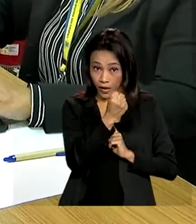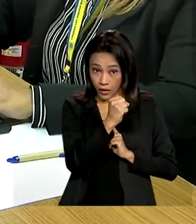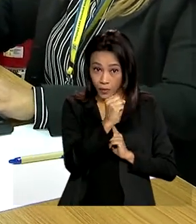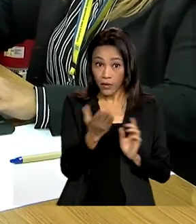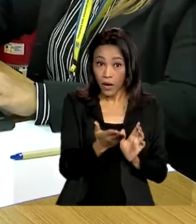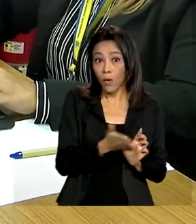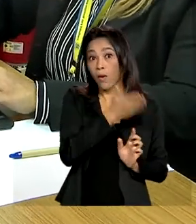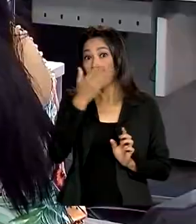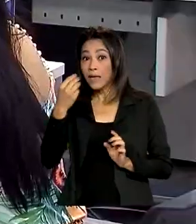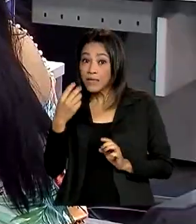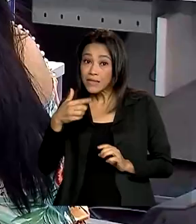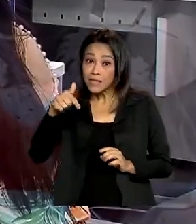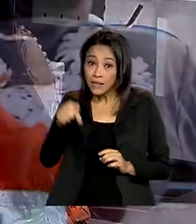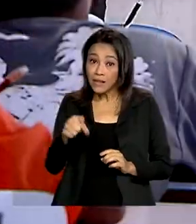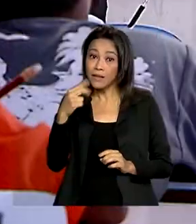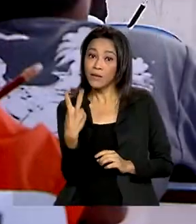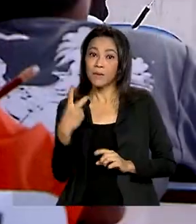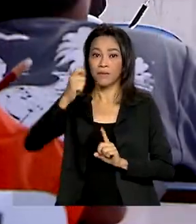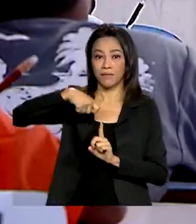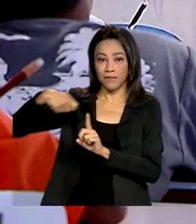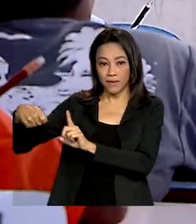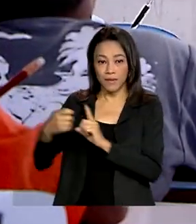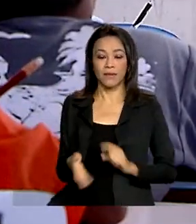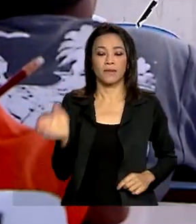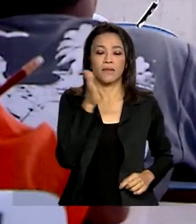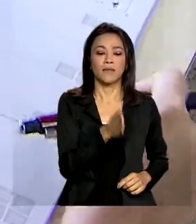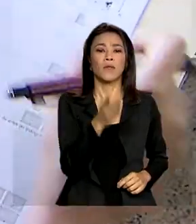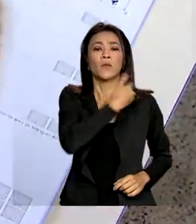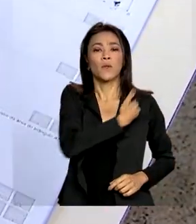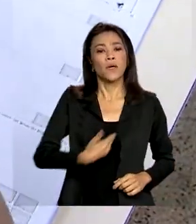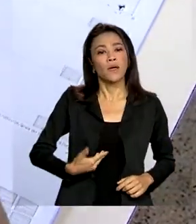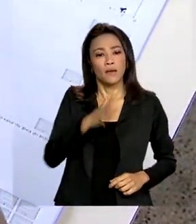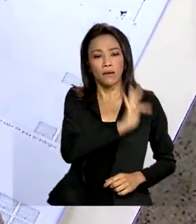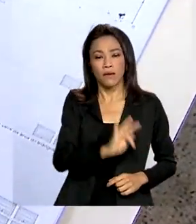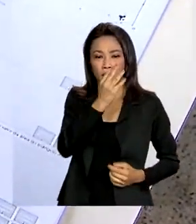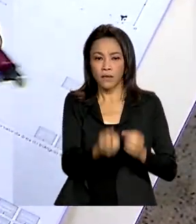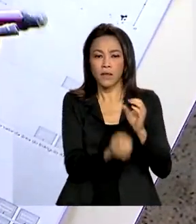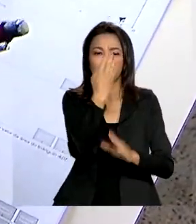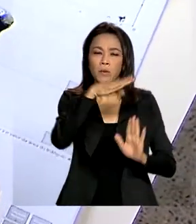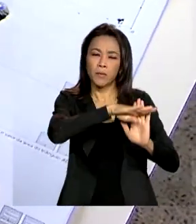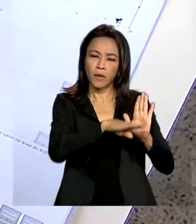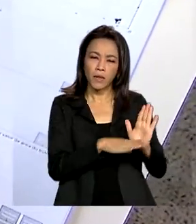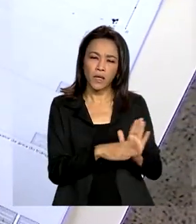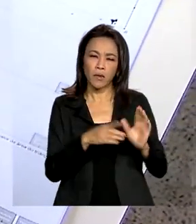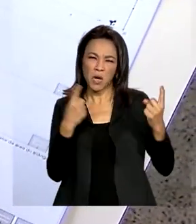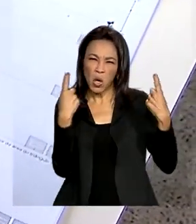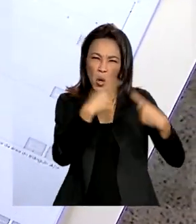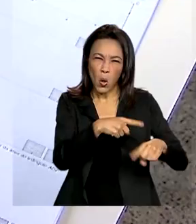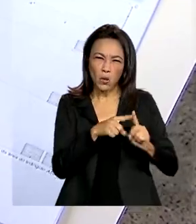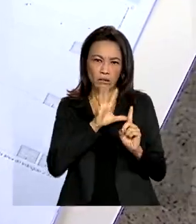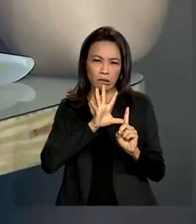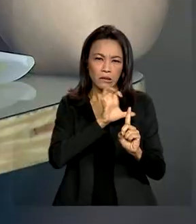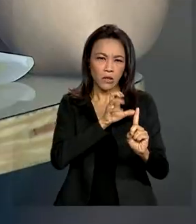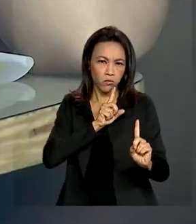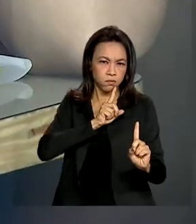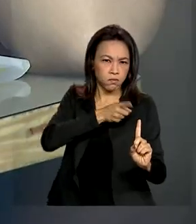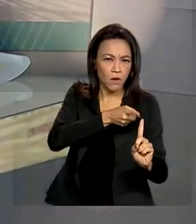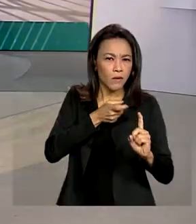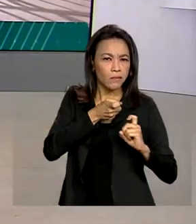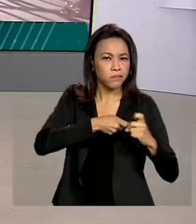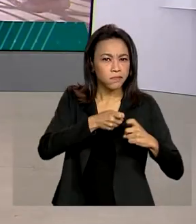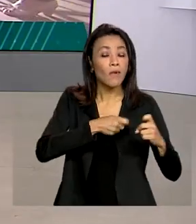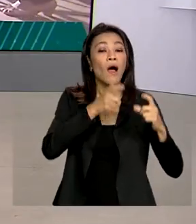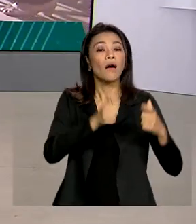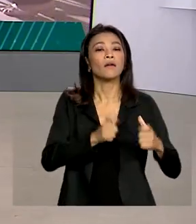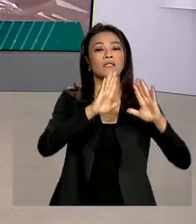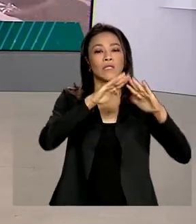meses governo federal cria programa de prevenção e combate ao assédio sexual nas escolas